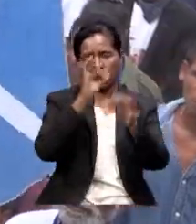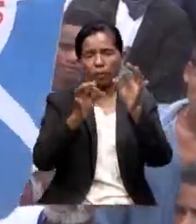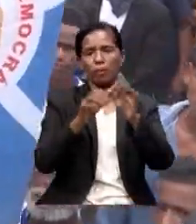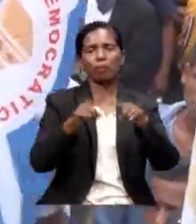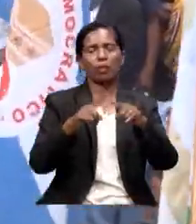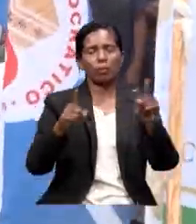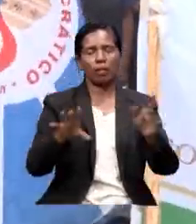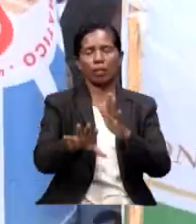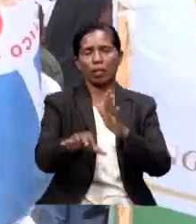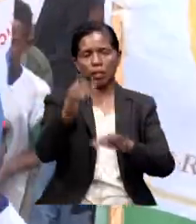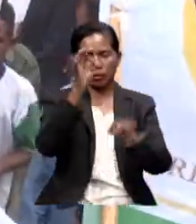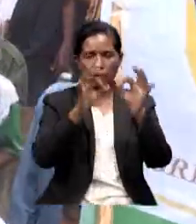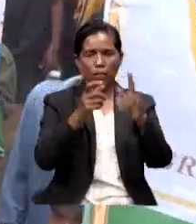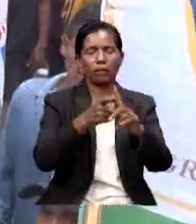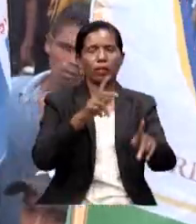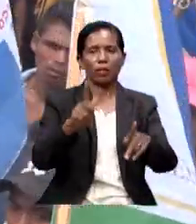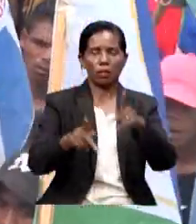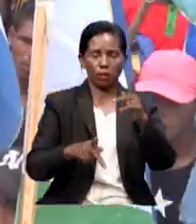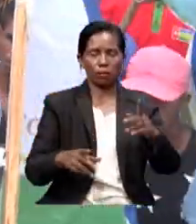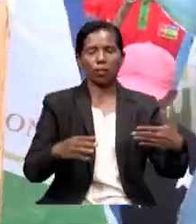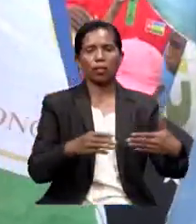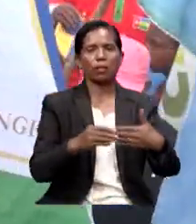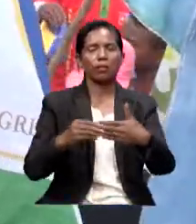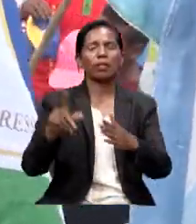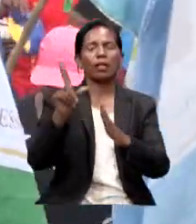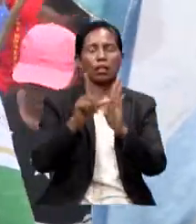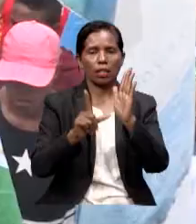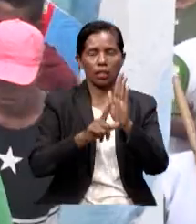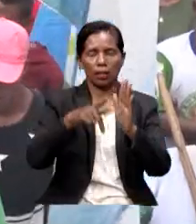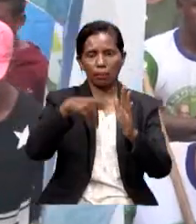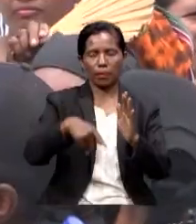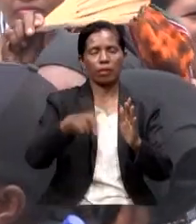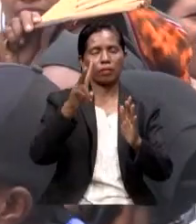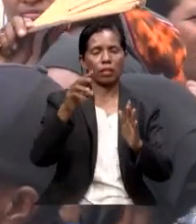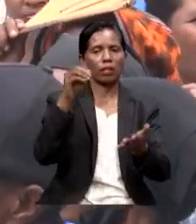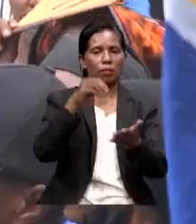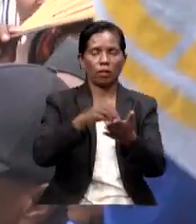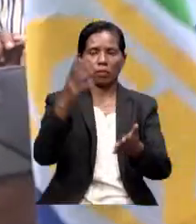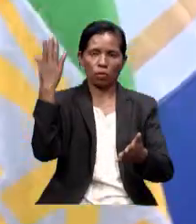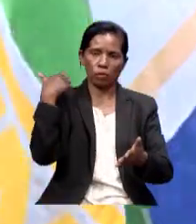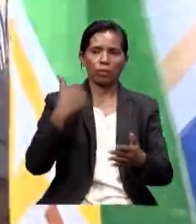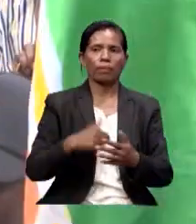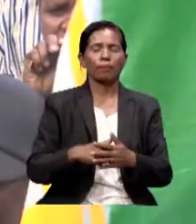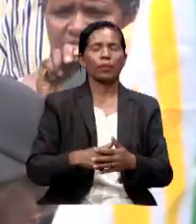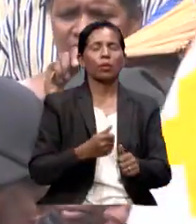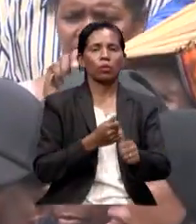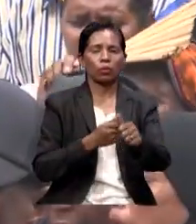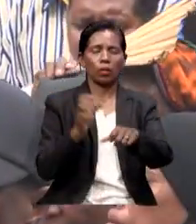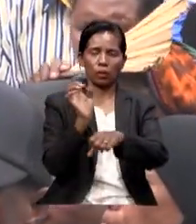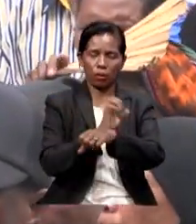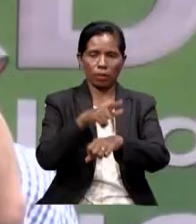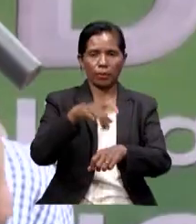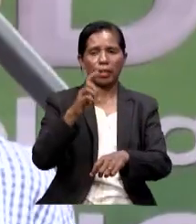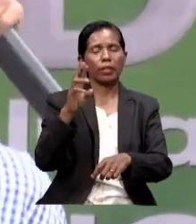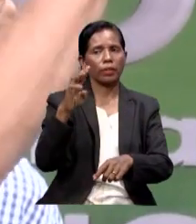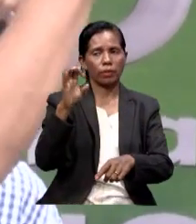retan confiança ho si povo, onde car ukun, lei pensão vitalícia ne tautia bakotu. Tuir economista Pedro Ximenes to ohin